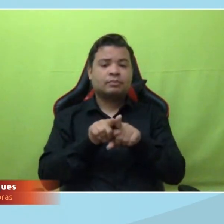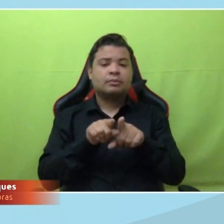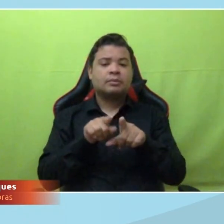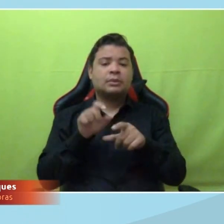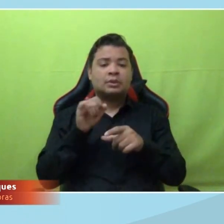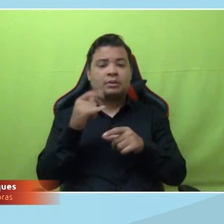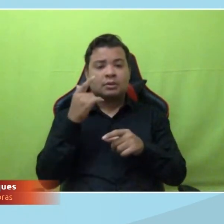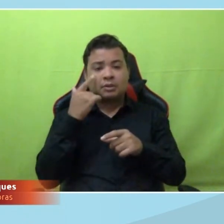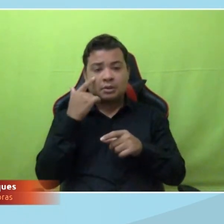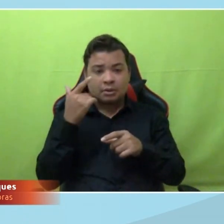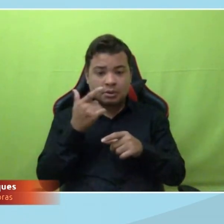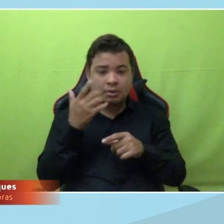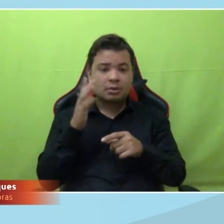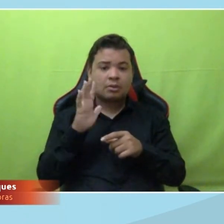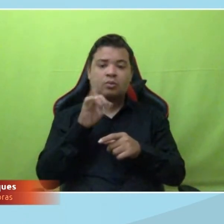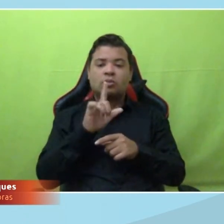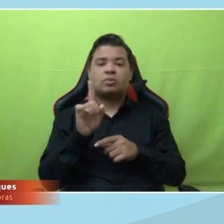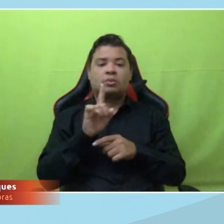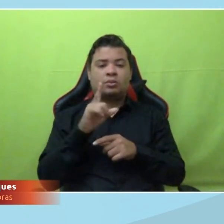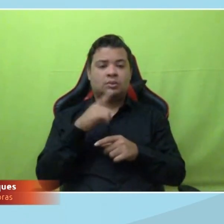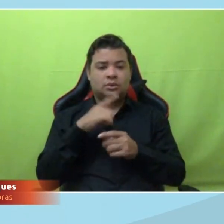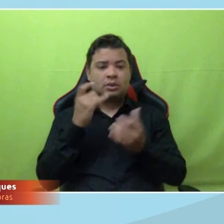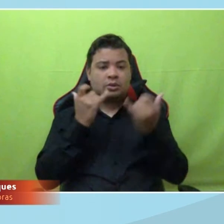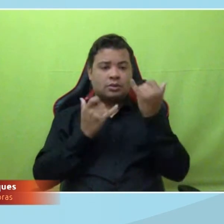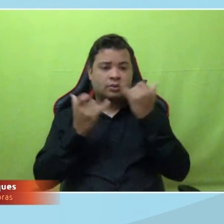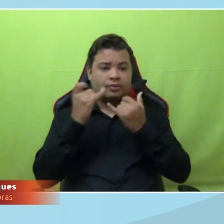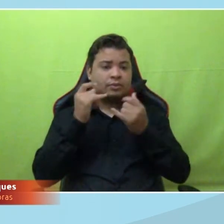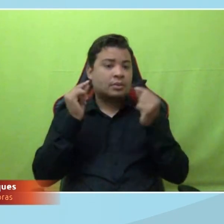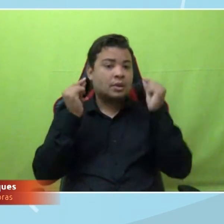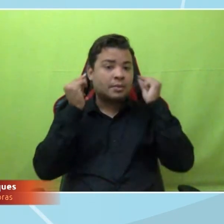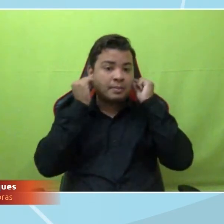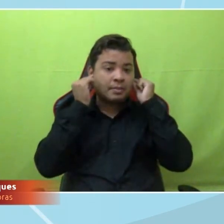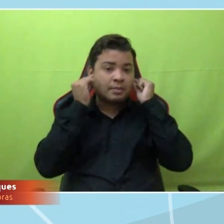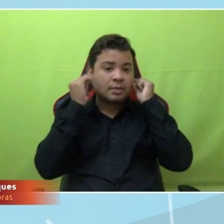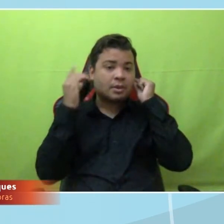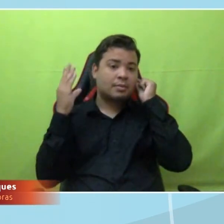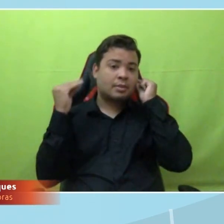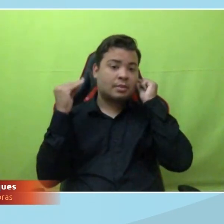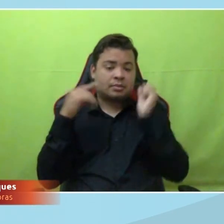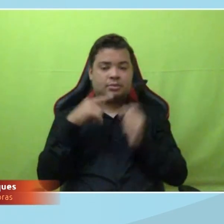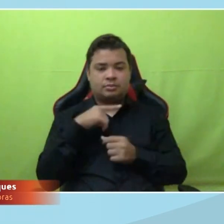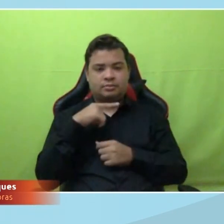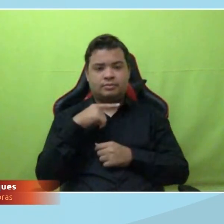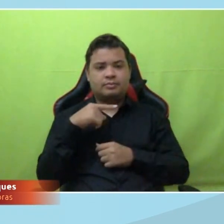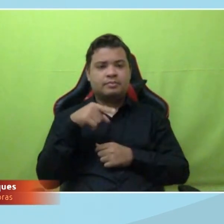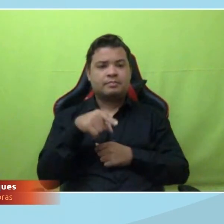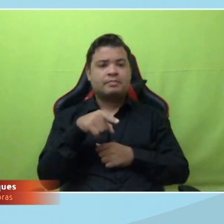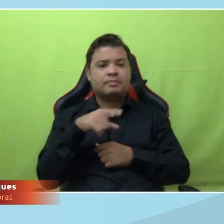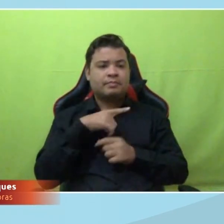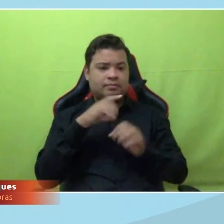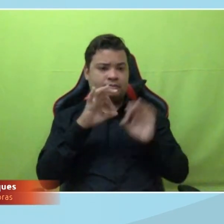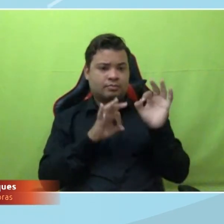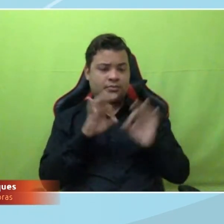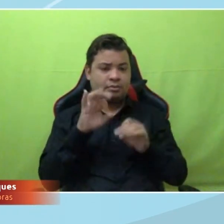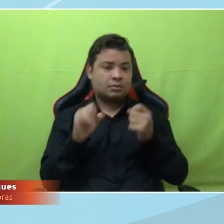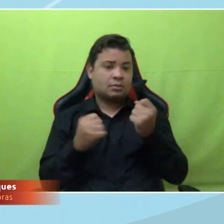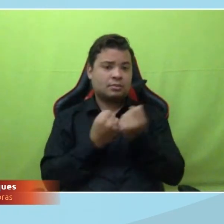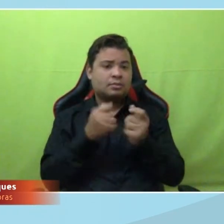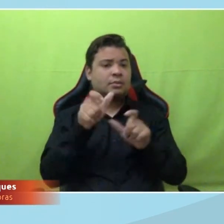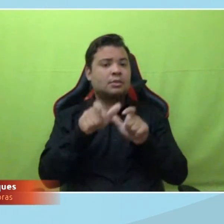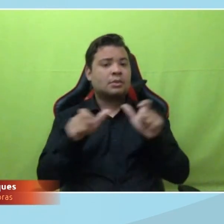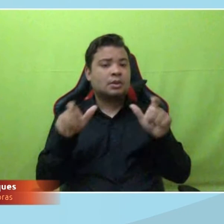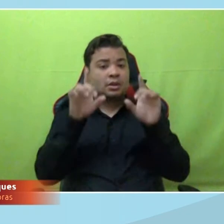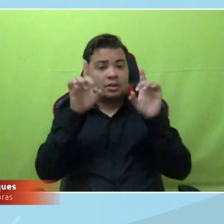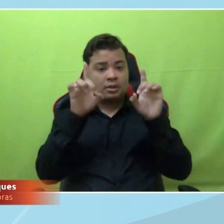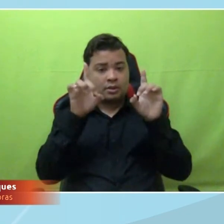essas informações são dadas a partir de recurso de áudio. O equipamento preparado para o público com deficiência visual não